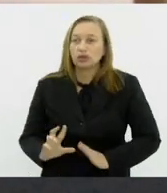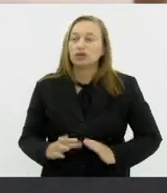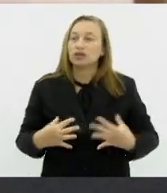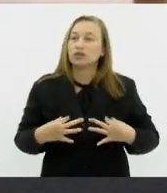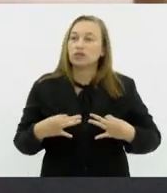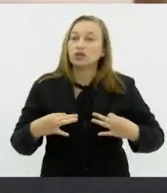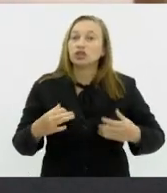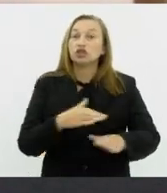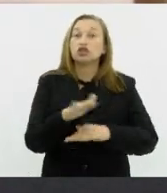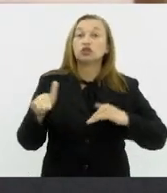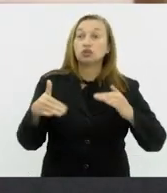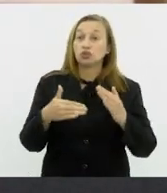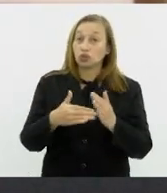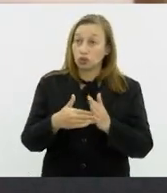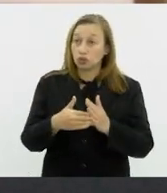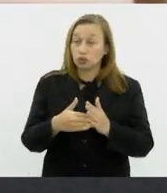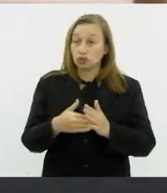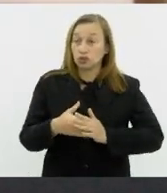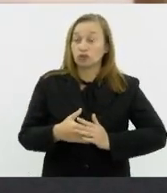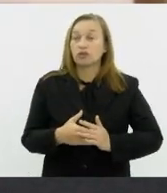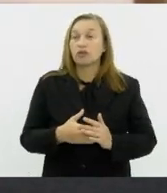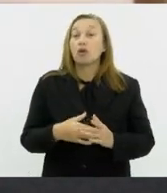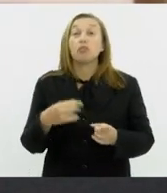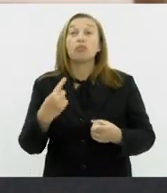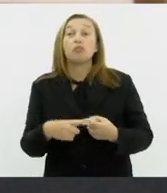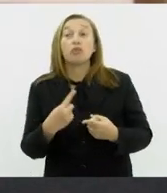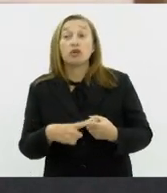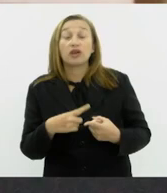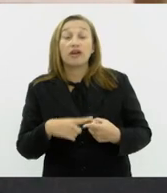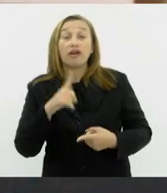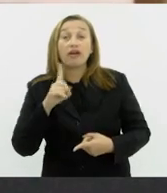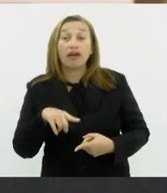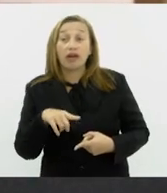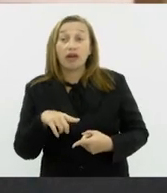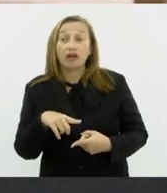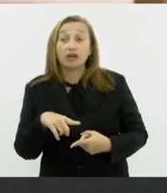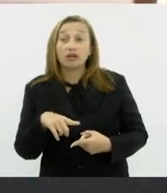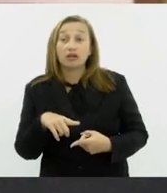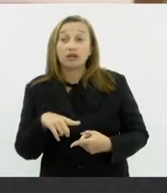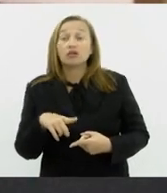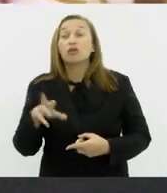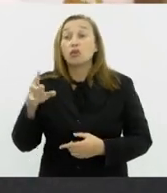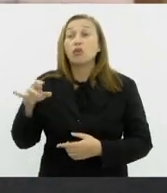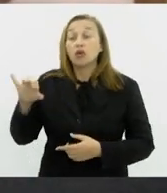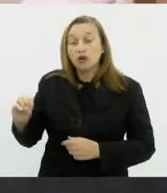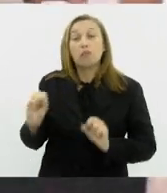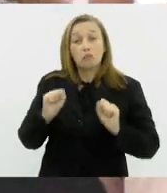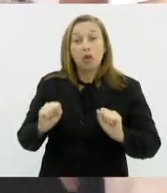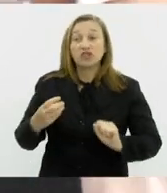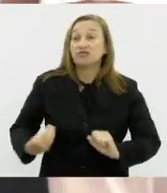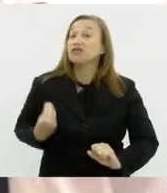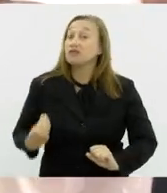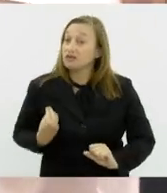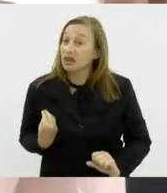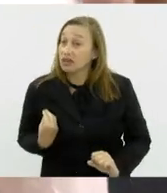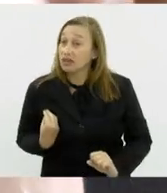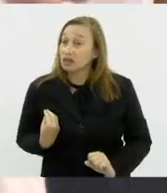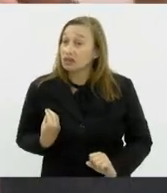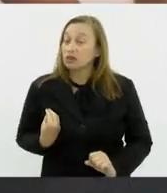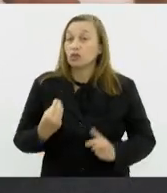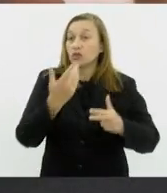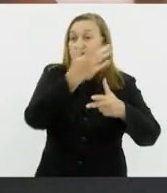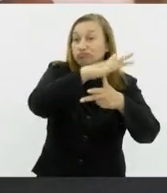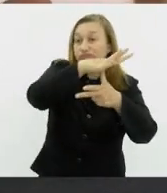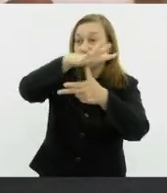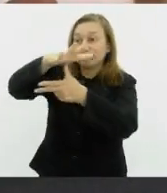todas as autoridades, porque ela é a constatação de que o Rio pode viver com